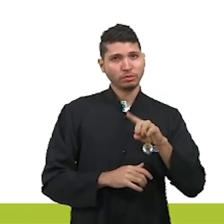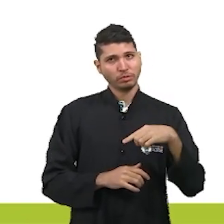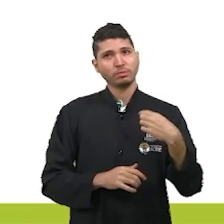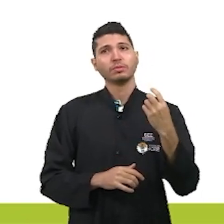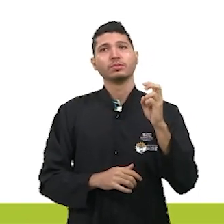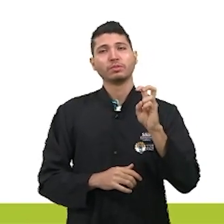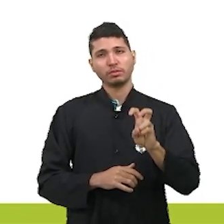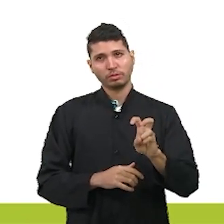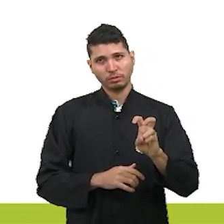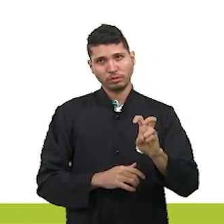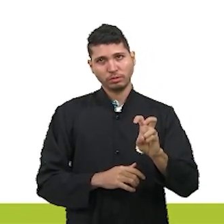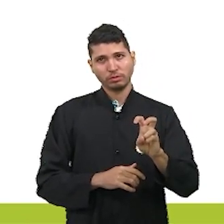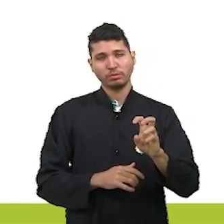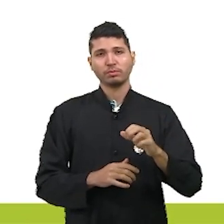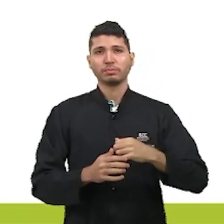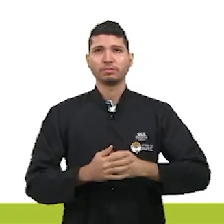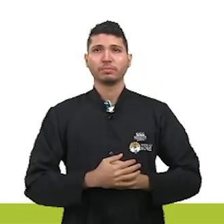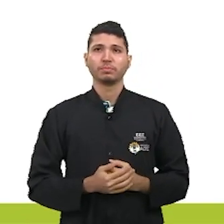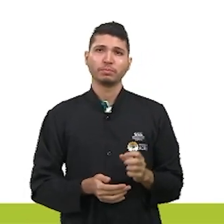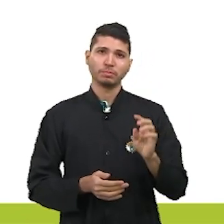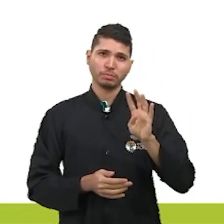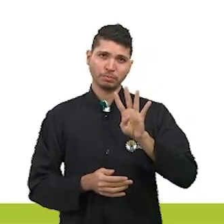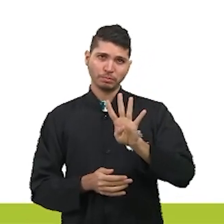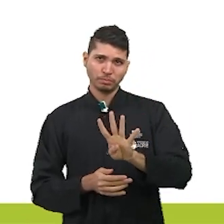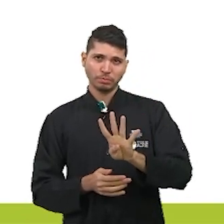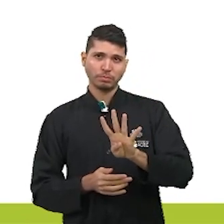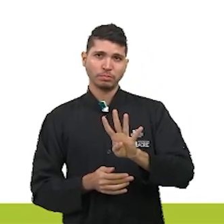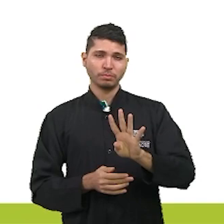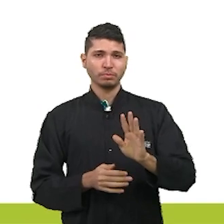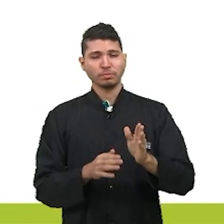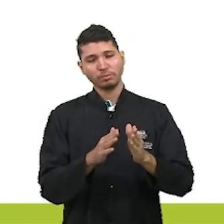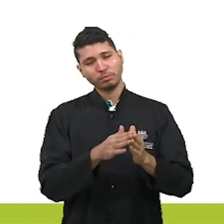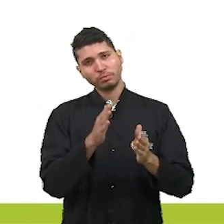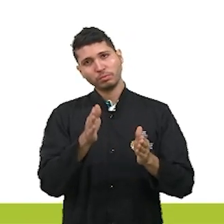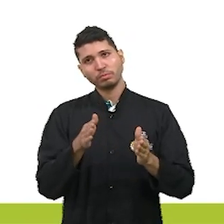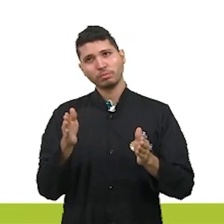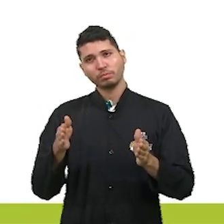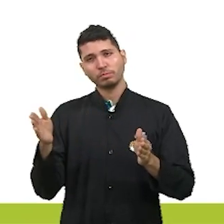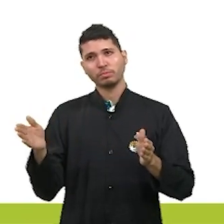para a segunda, 4 para a terceira e assim por diante.